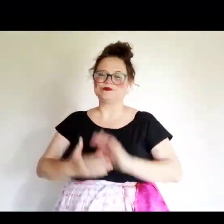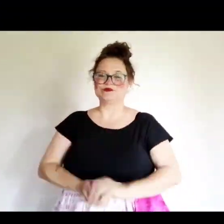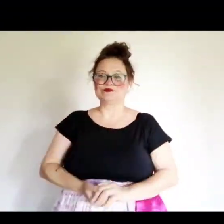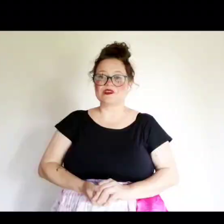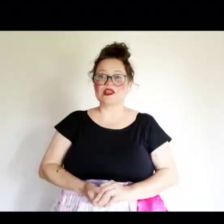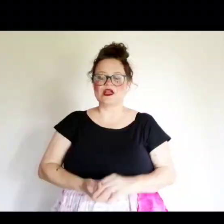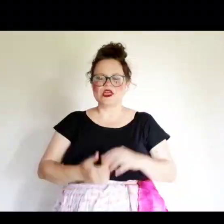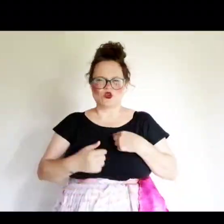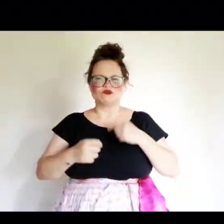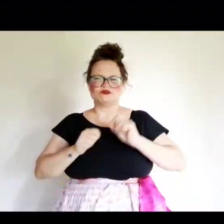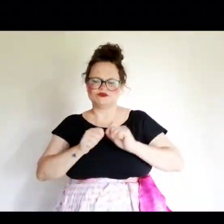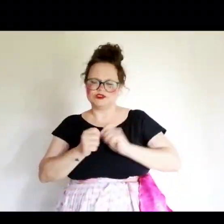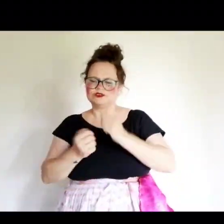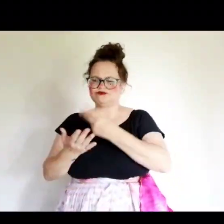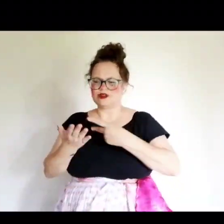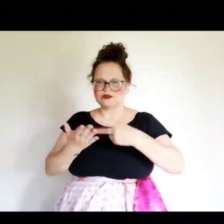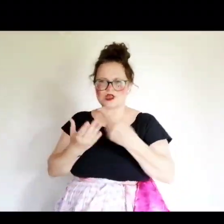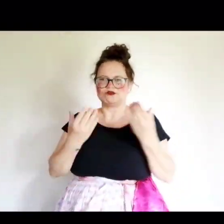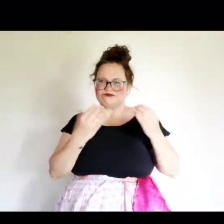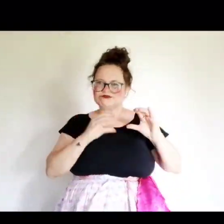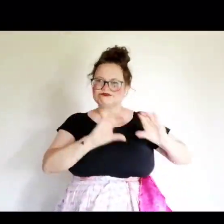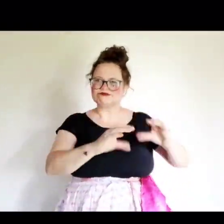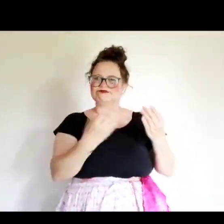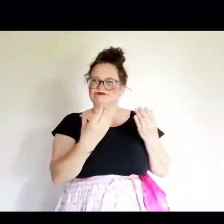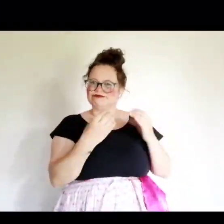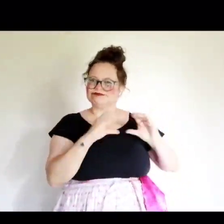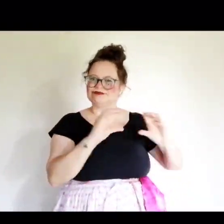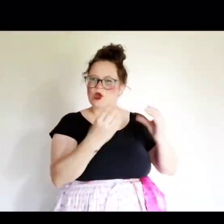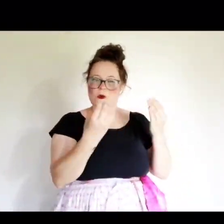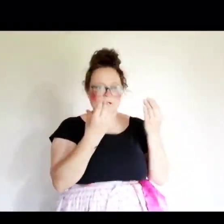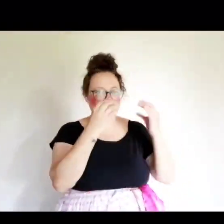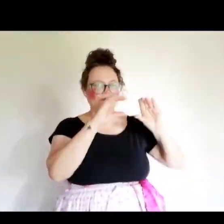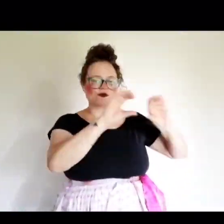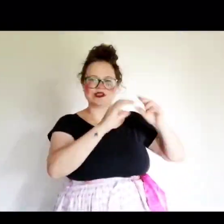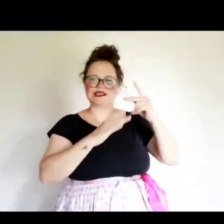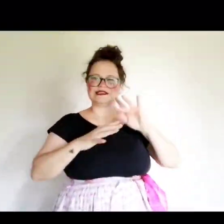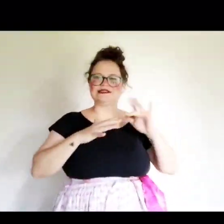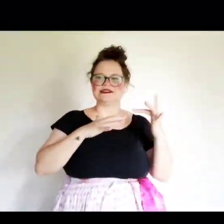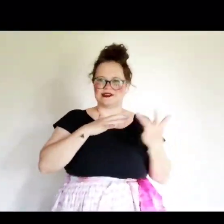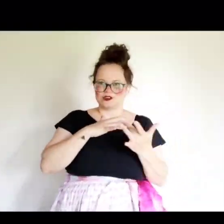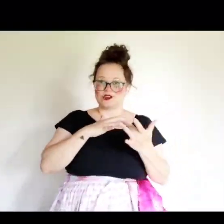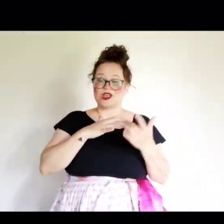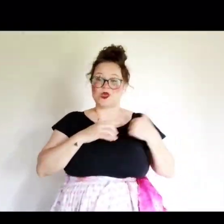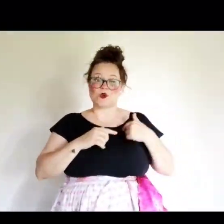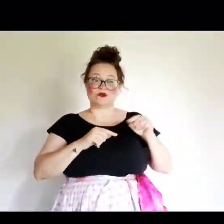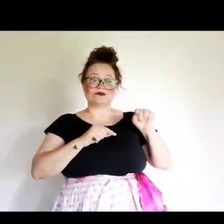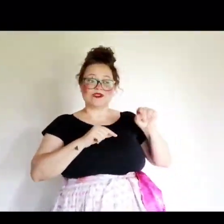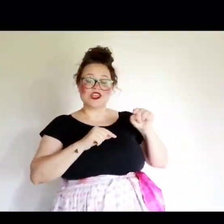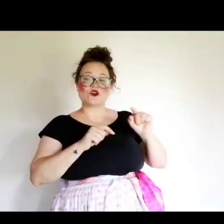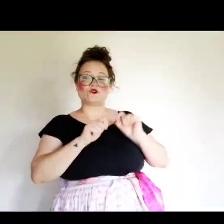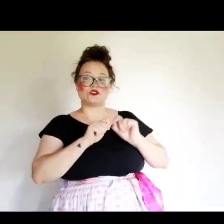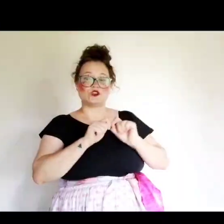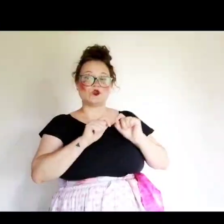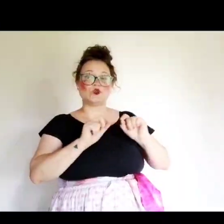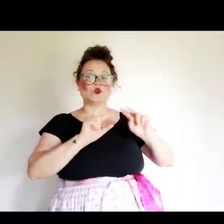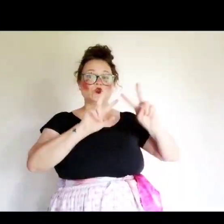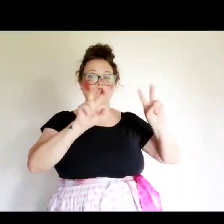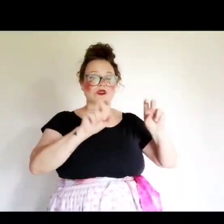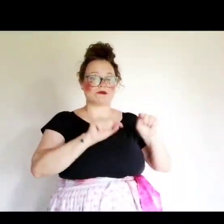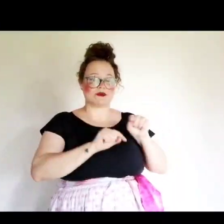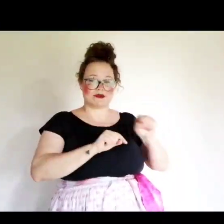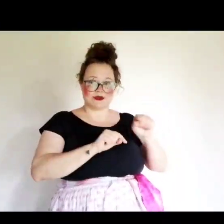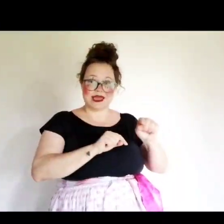Aí esses desenhos que eu fiz, eu fui publicando na internet. Todas as Emílias. Eu chamei de essa série de